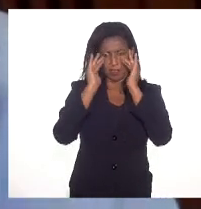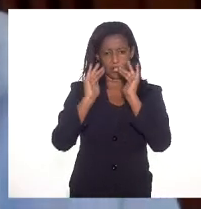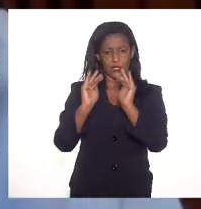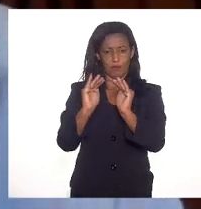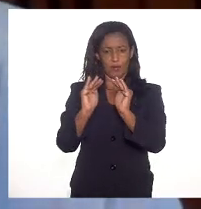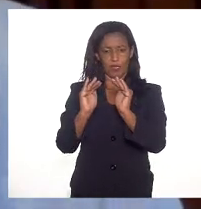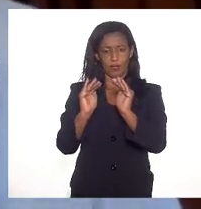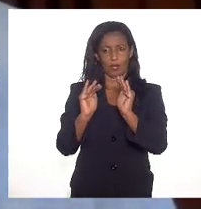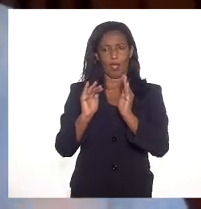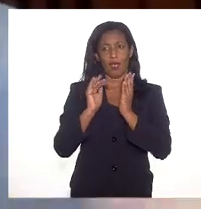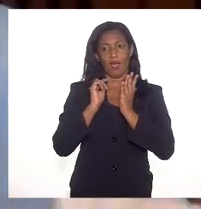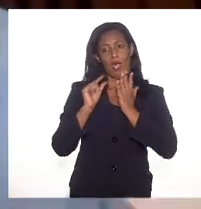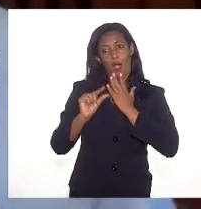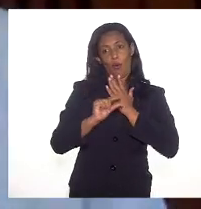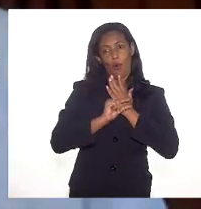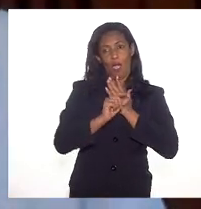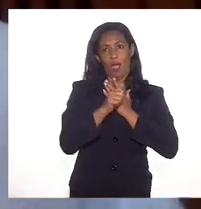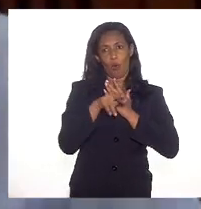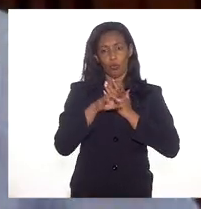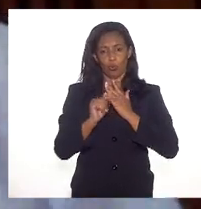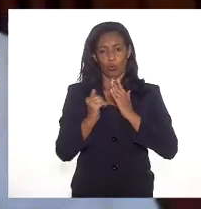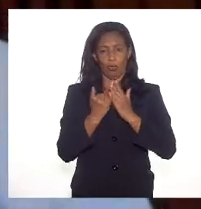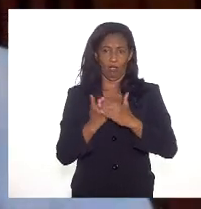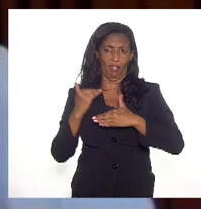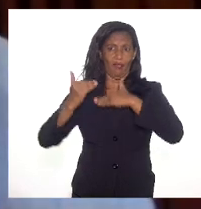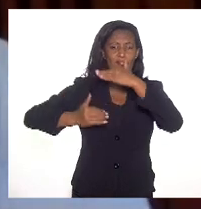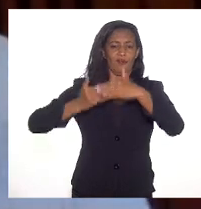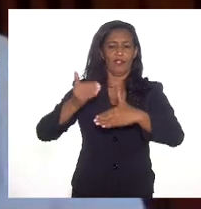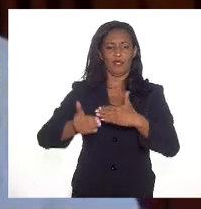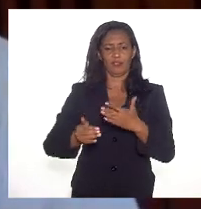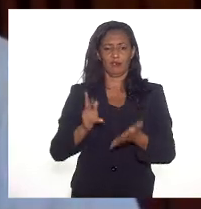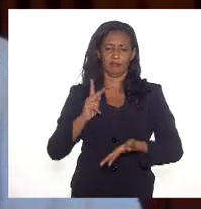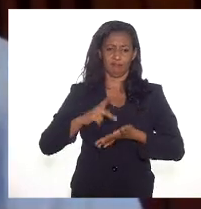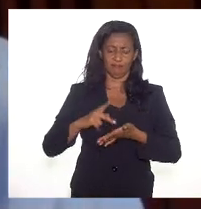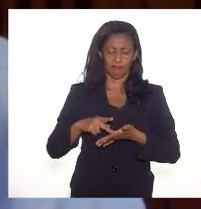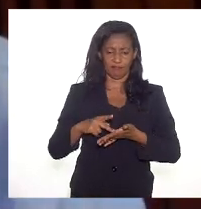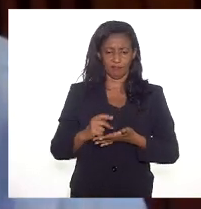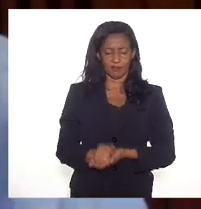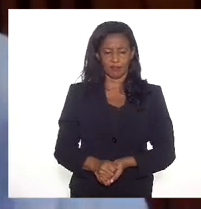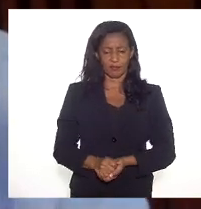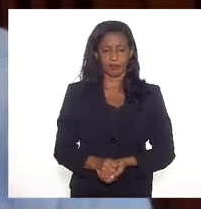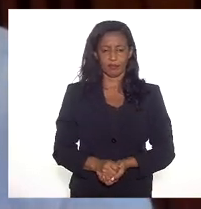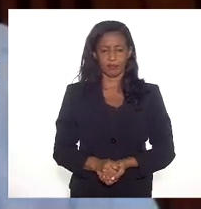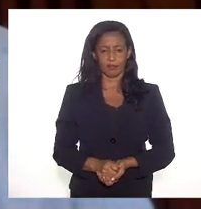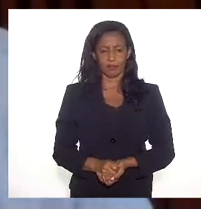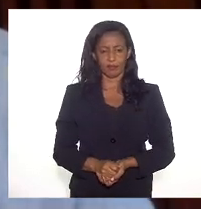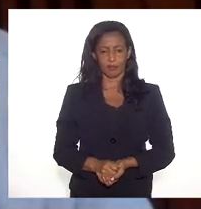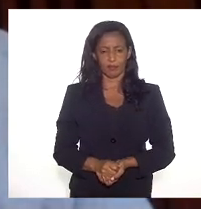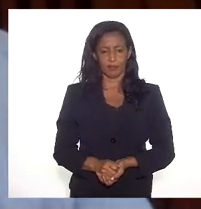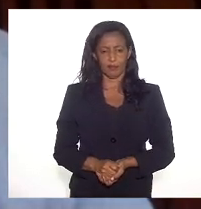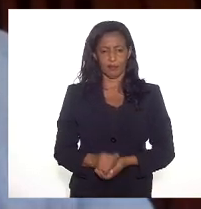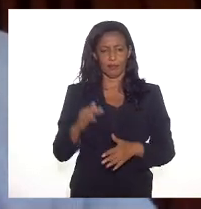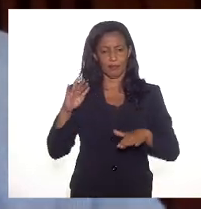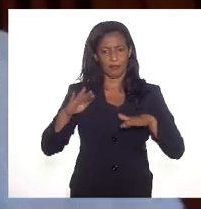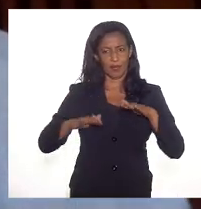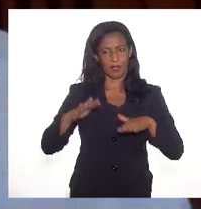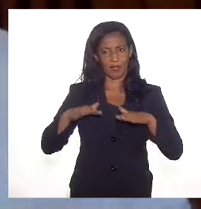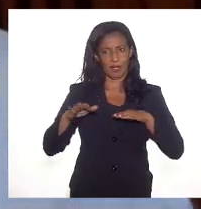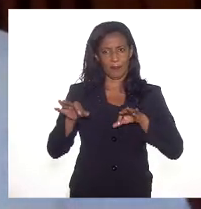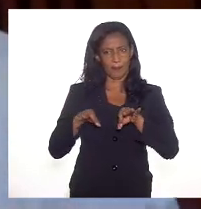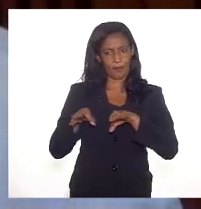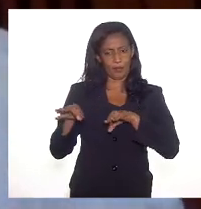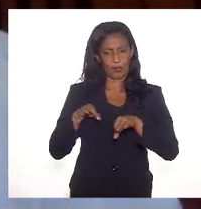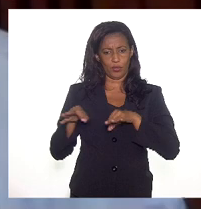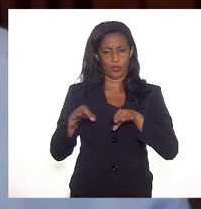ao autor, e avança. De fato, ele é muito... Apesar de serem projetos